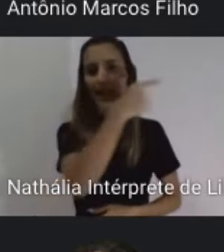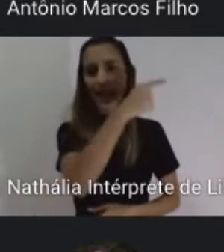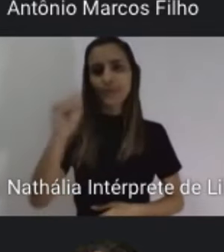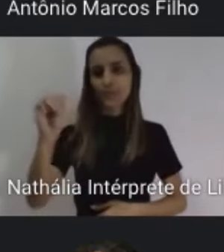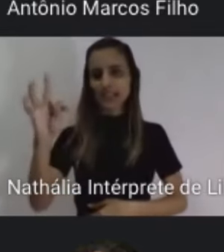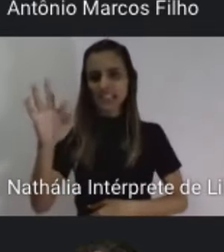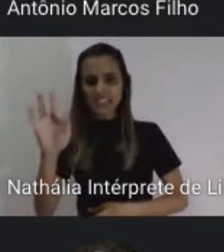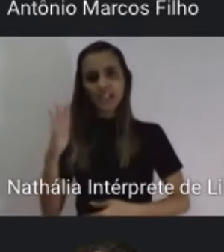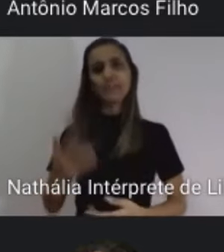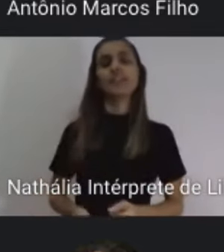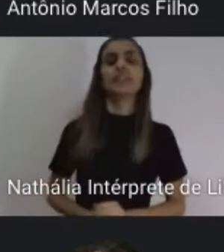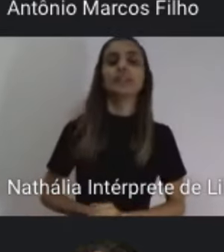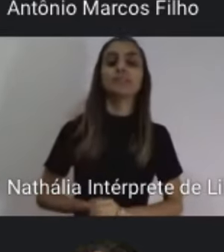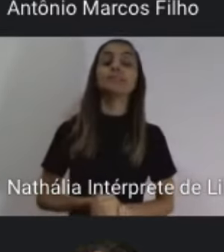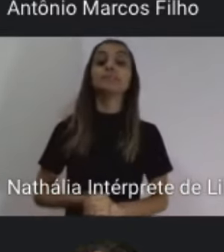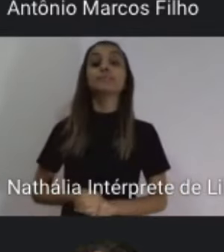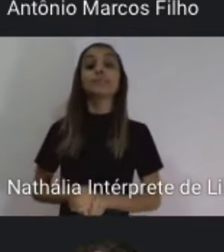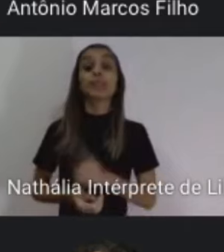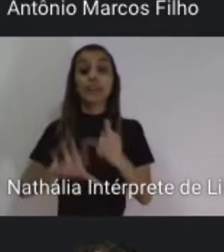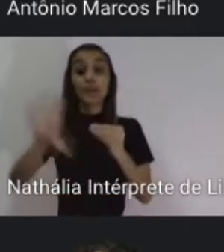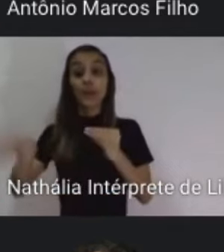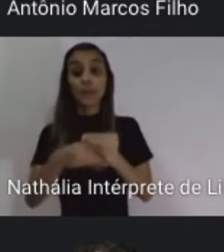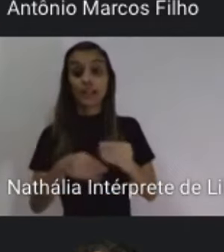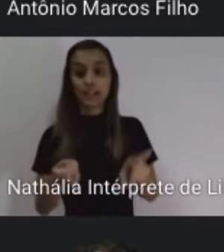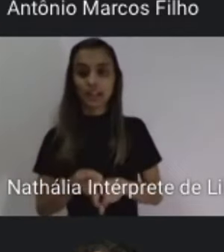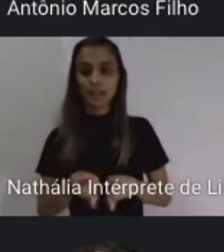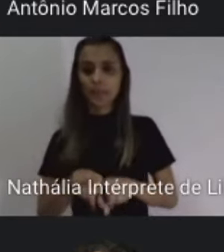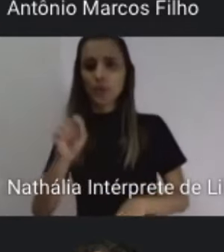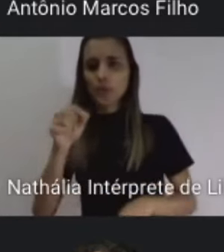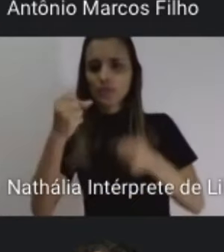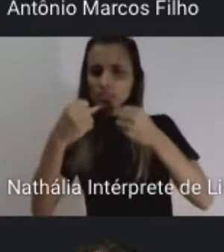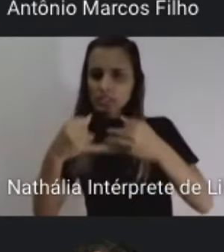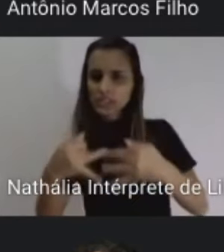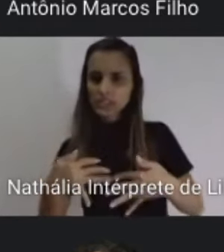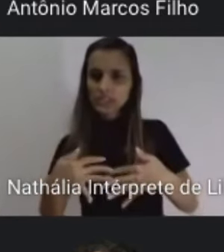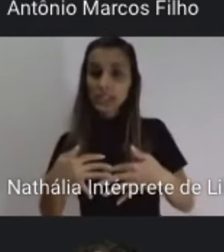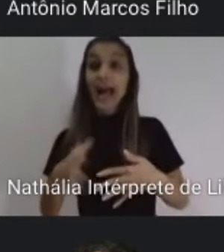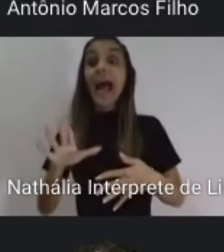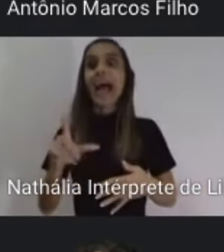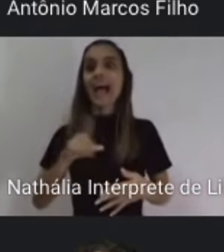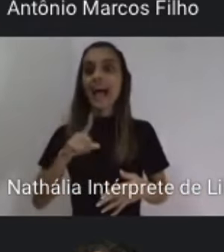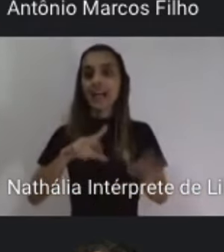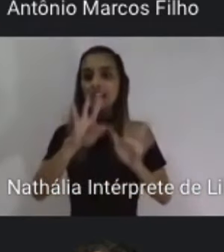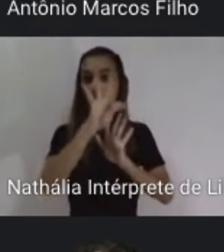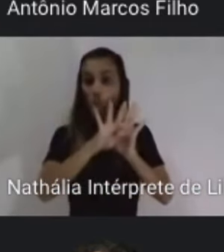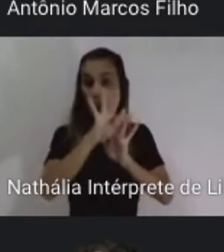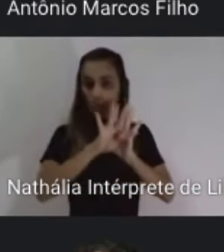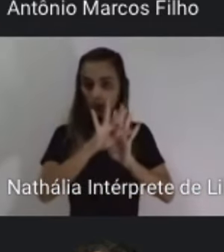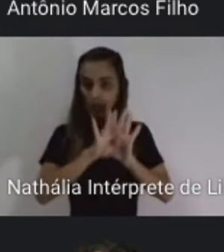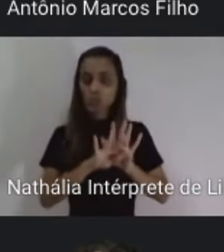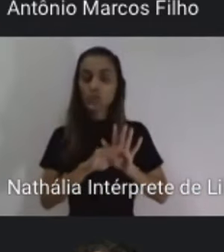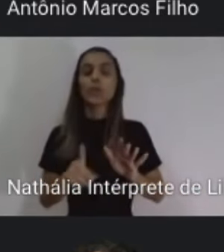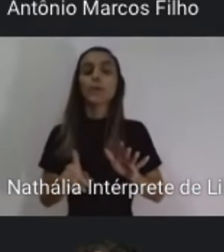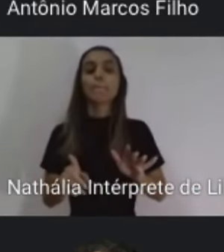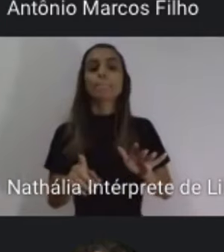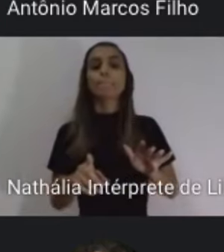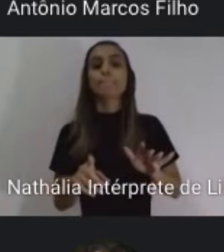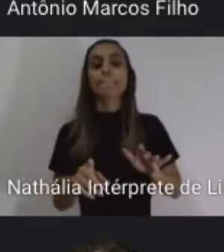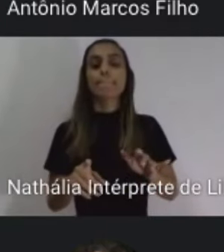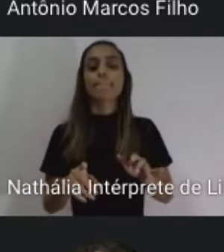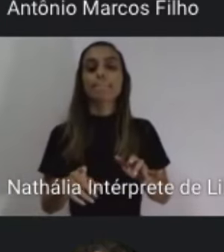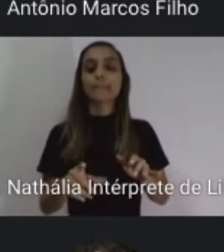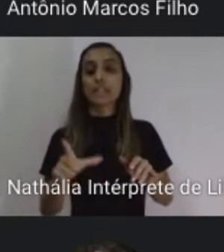E o segundo, quando tu colocaste aqui o texto da Butler, né, que até eu já li entrevistas em que ela